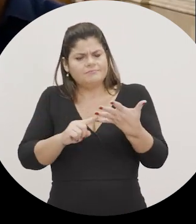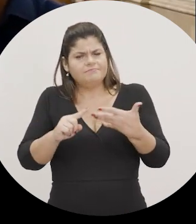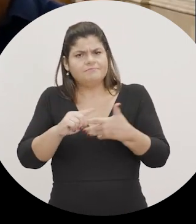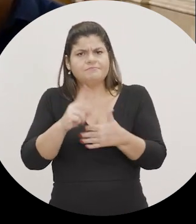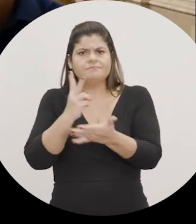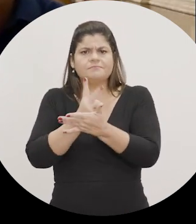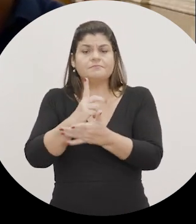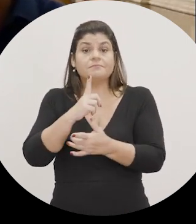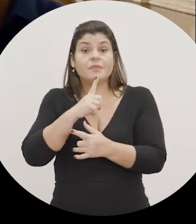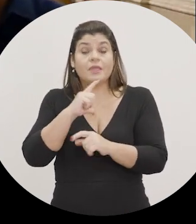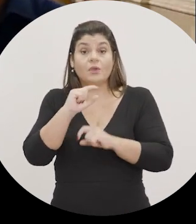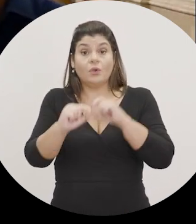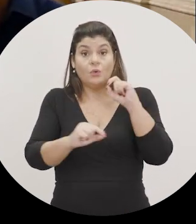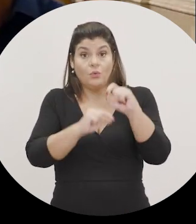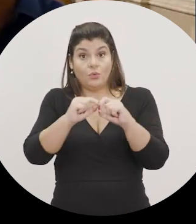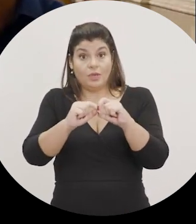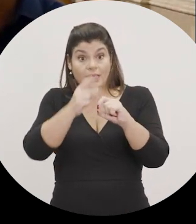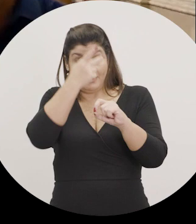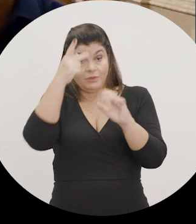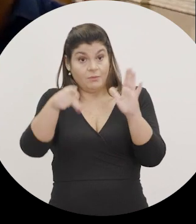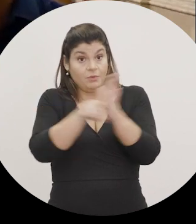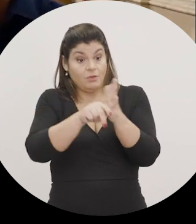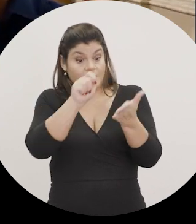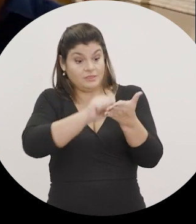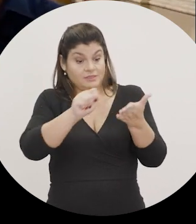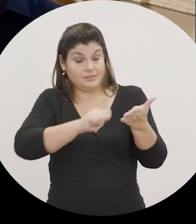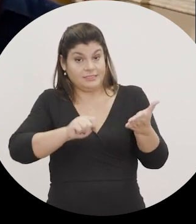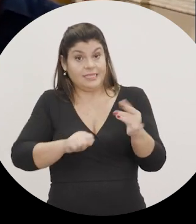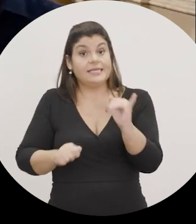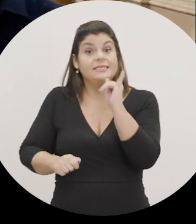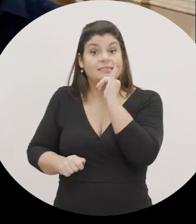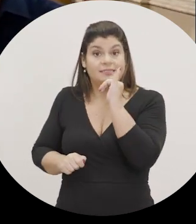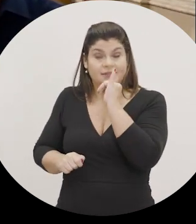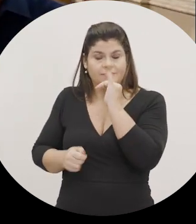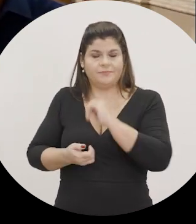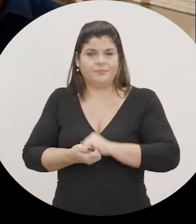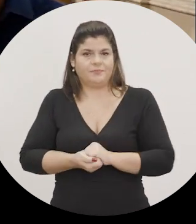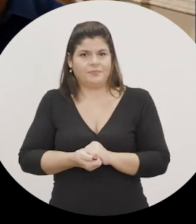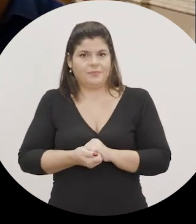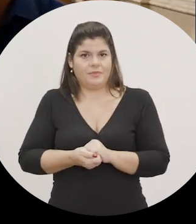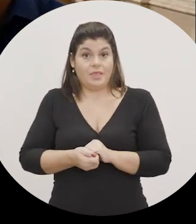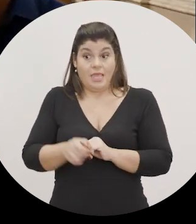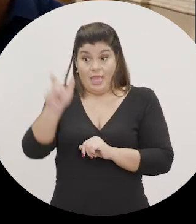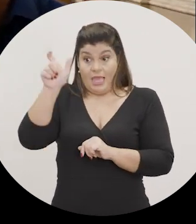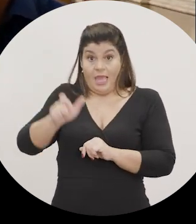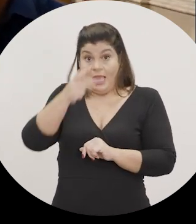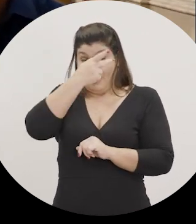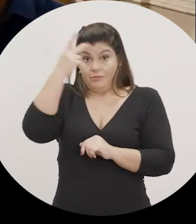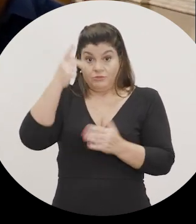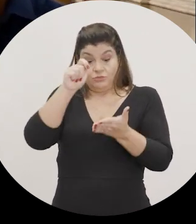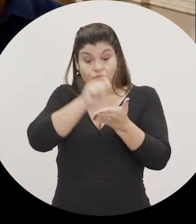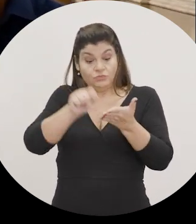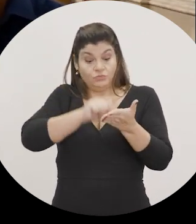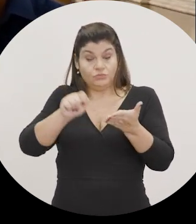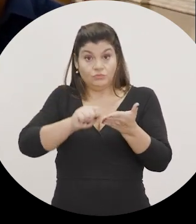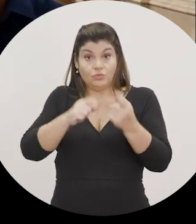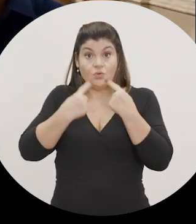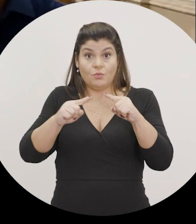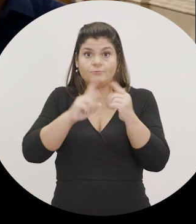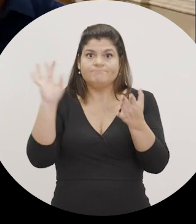que são comuns entre os compositores. Por exemplo, um deles é que o compositor, de